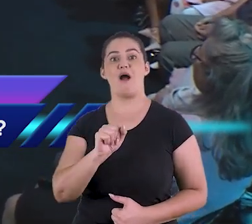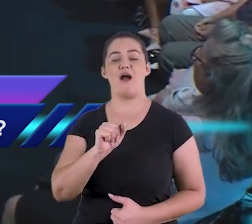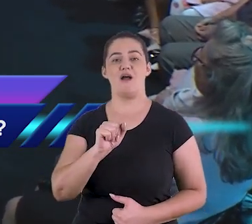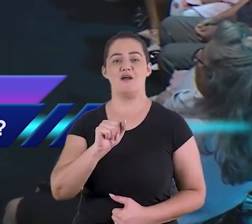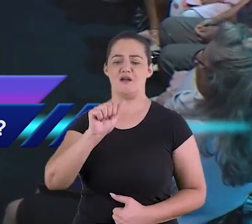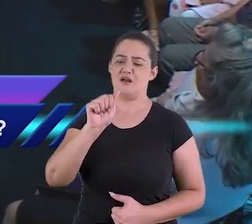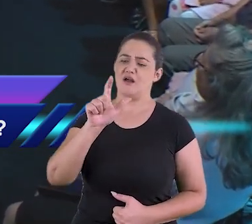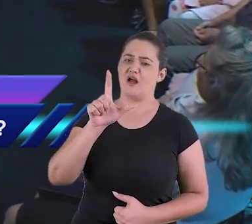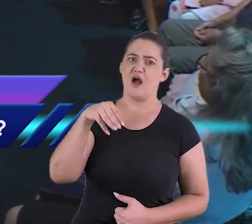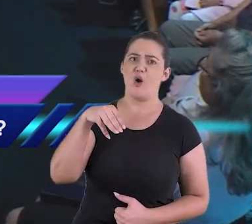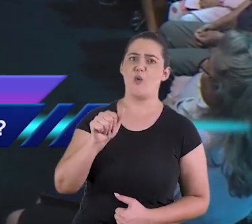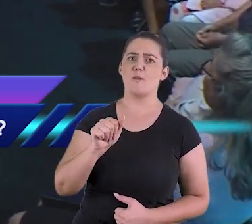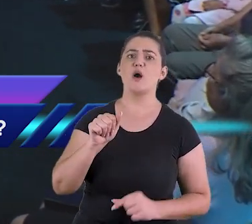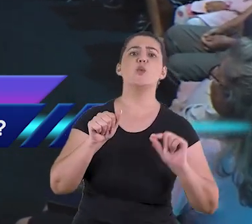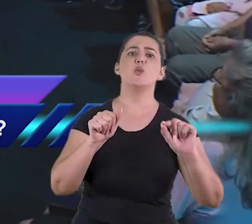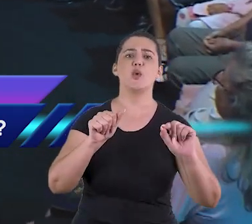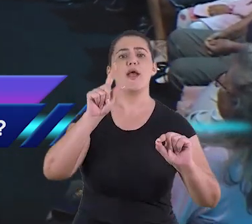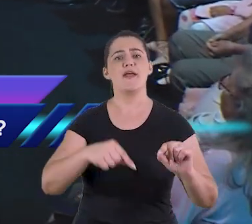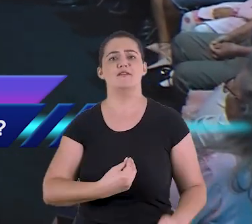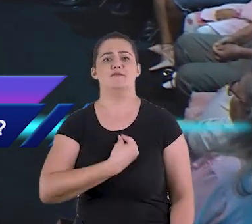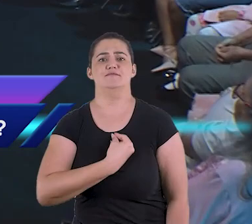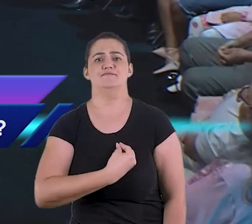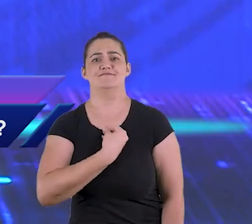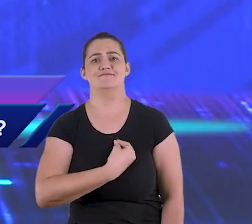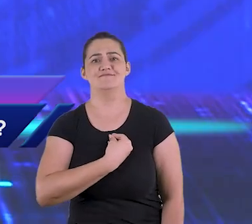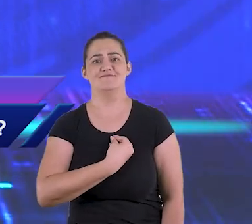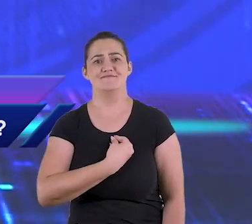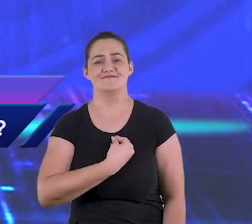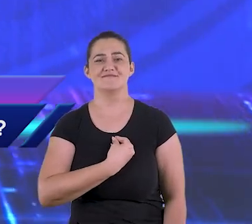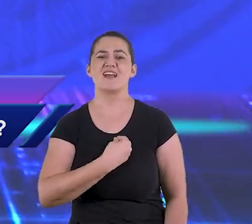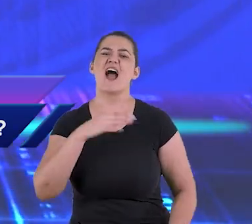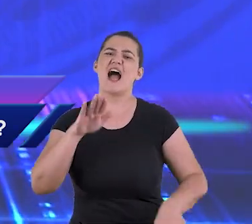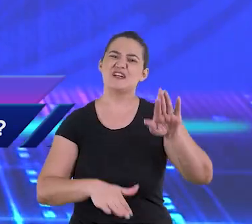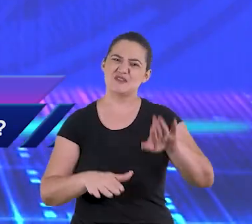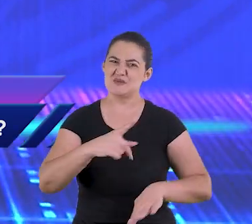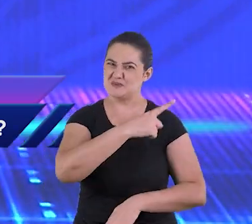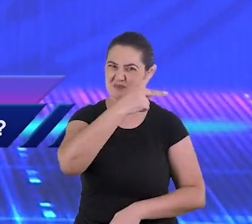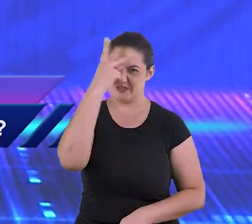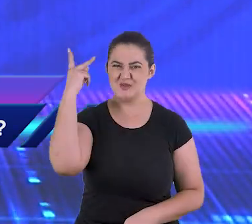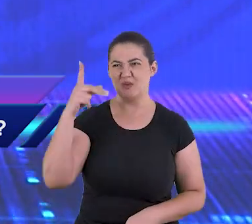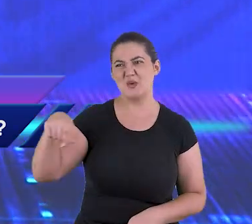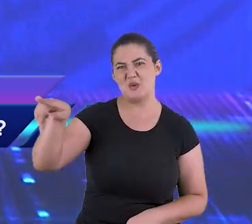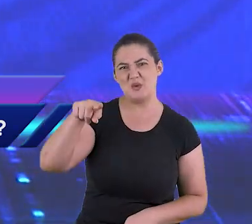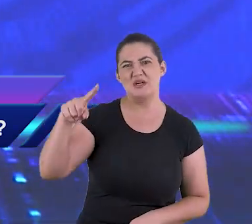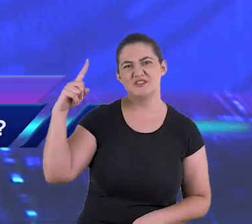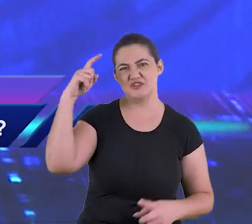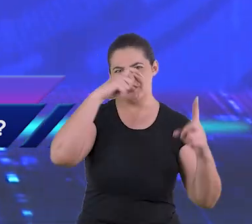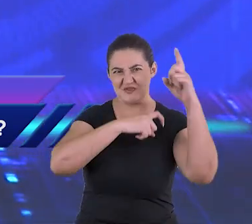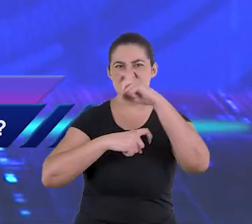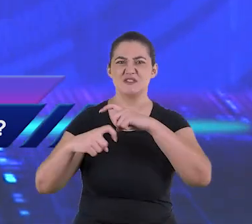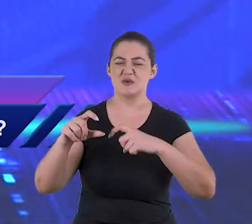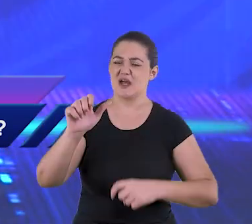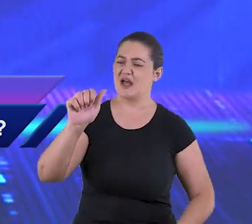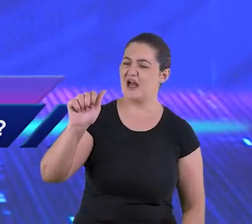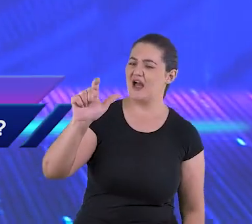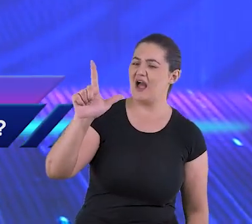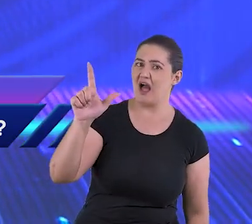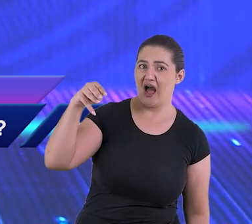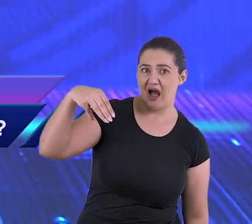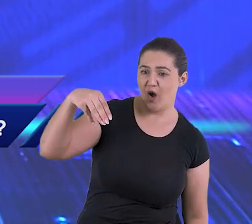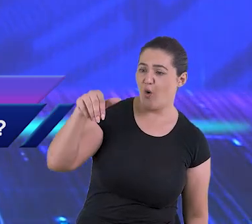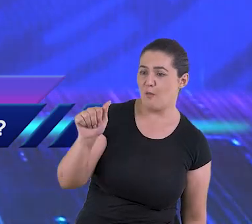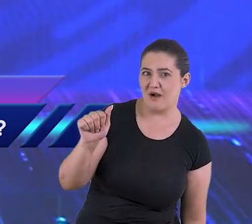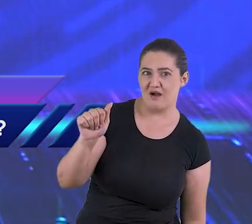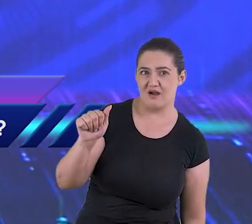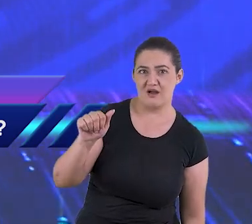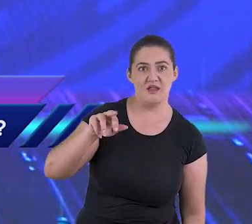uma alma. E este conceito, às vezes, se torna um pouco difícil, porque as pessoas têm a